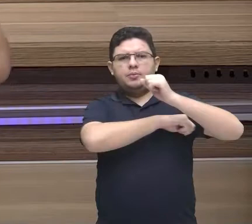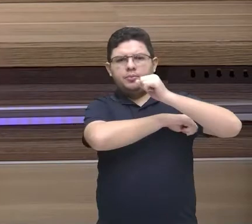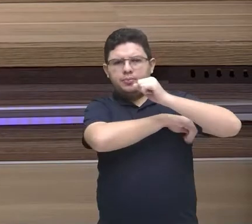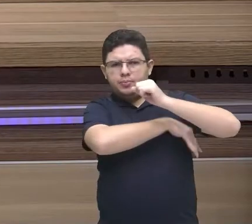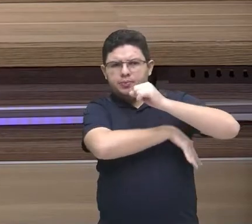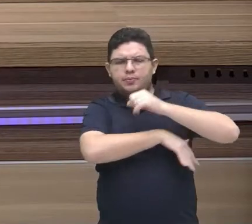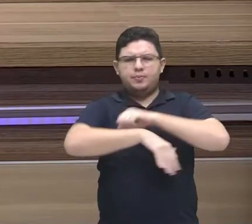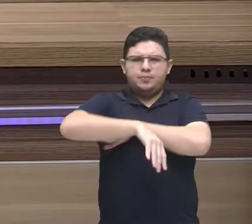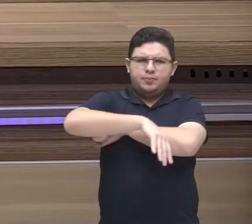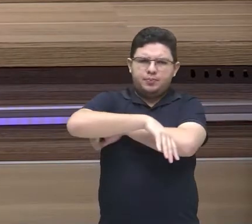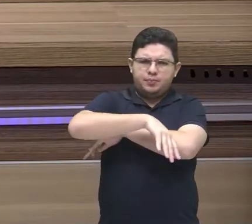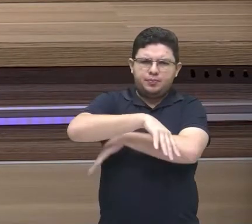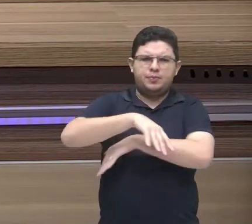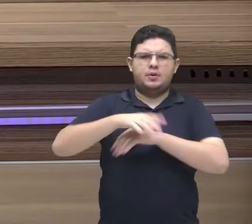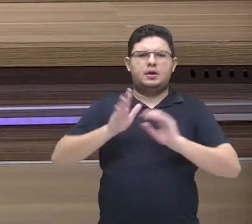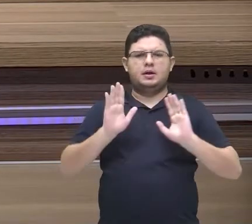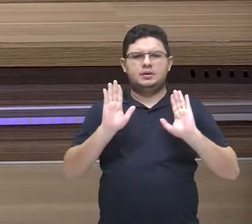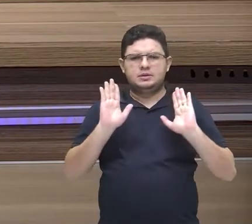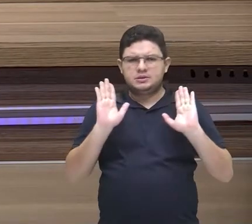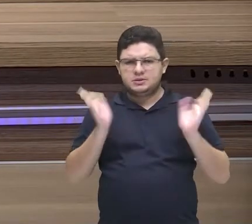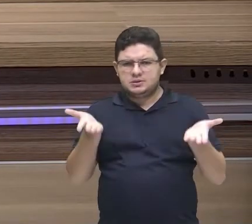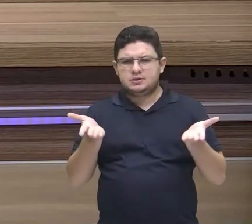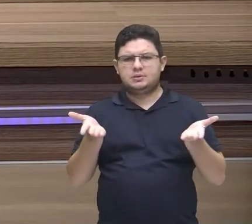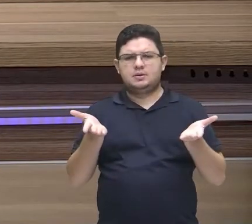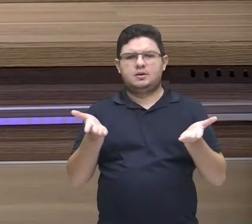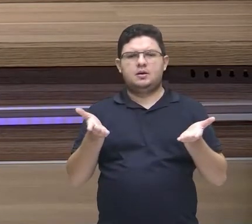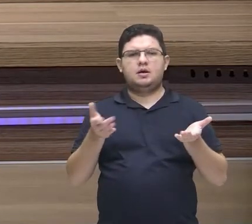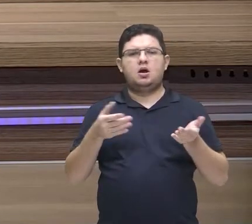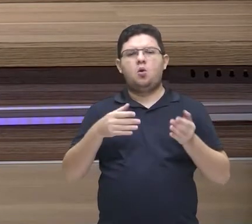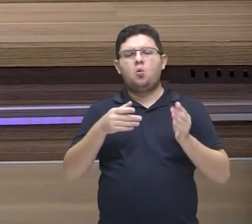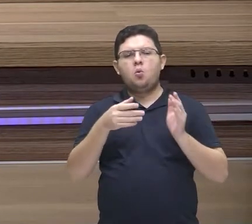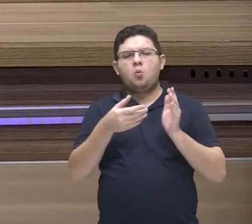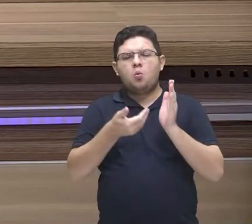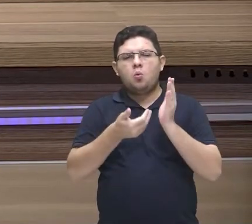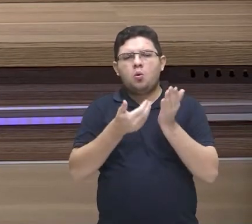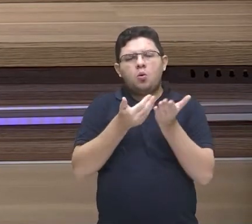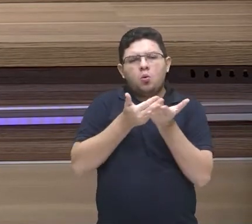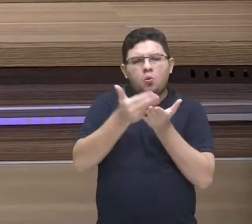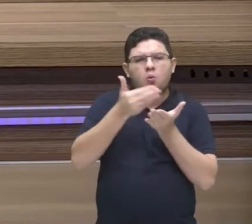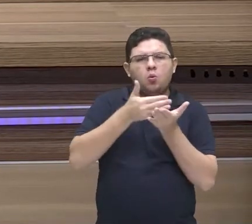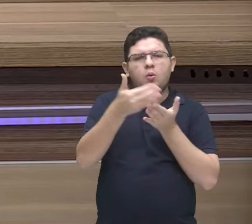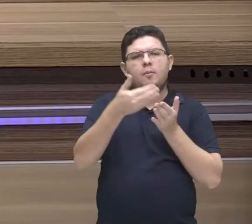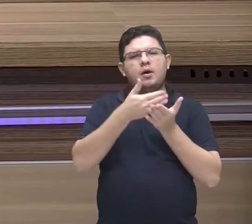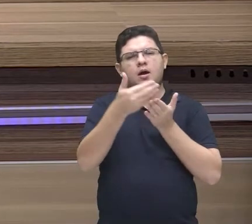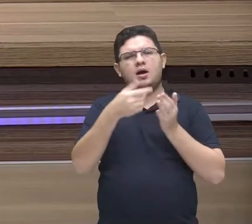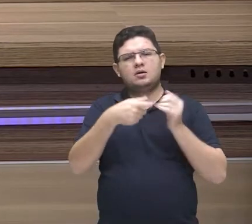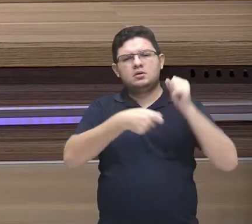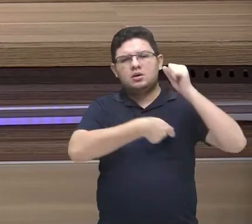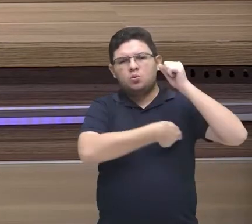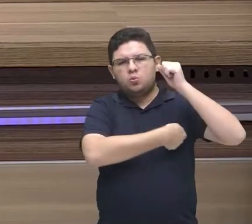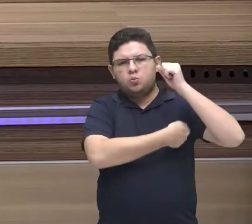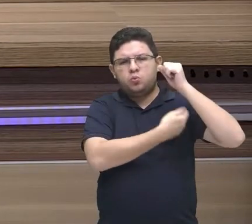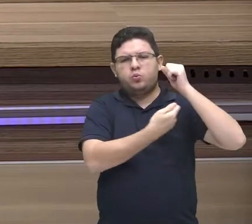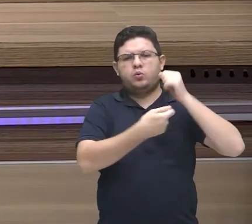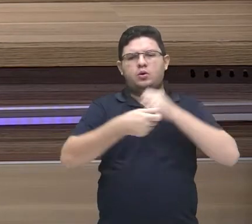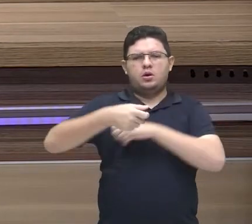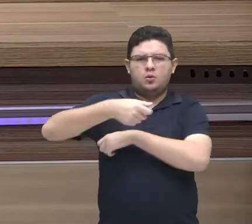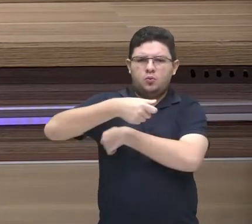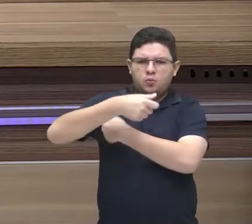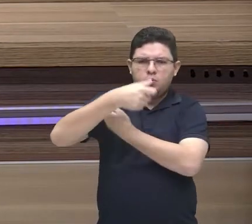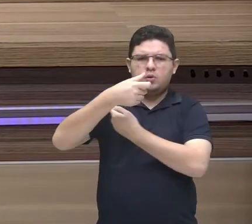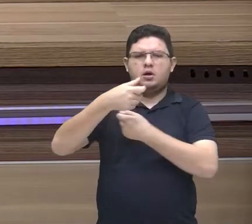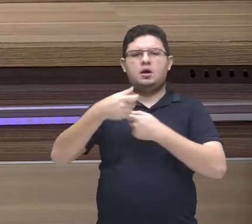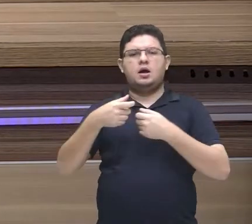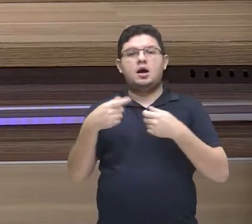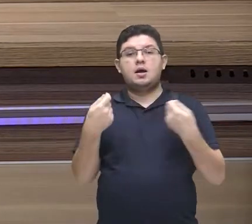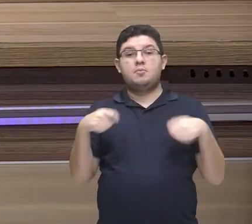na axila, elas começam a fazer depilação e elas começam a ter, isso aqui é que a gente queria falar de cuidados. Então, tem cuidado